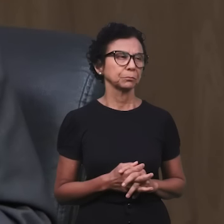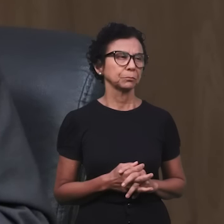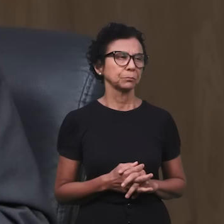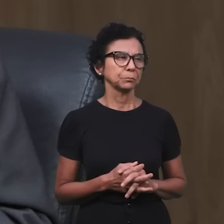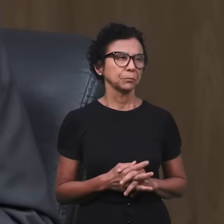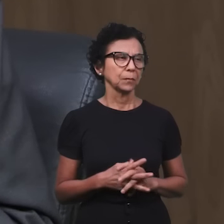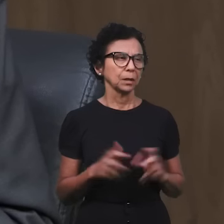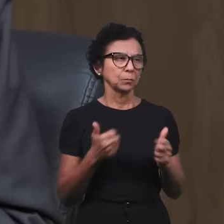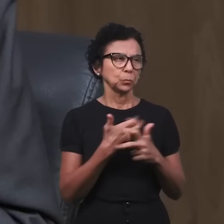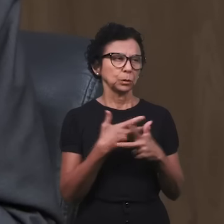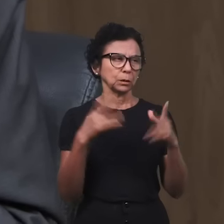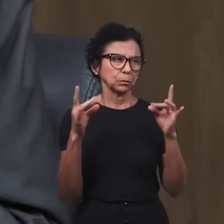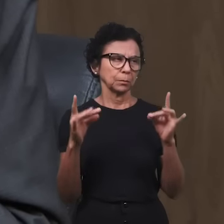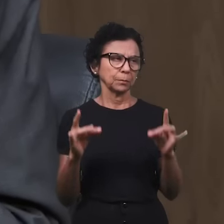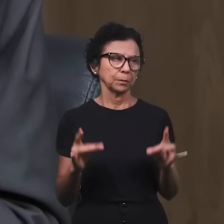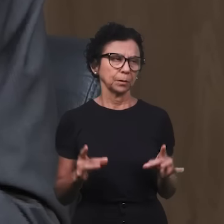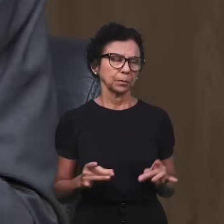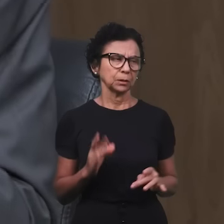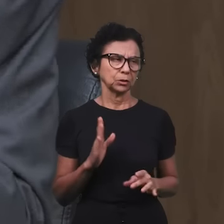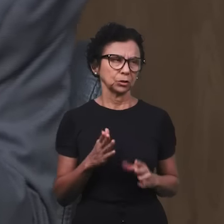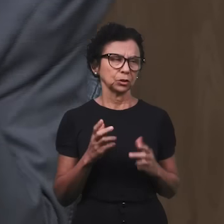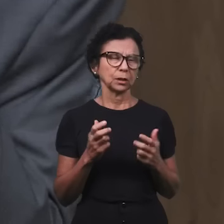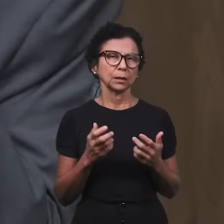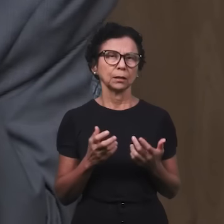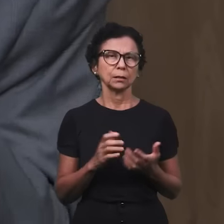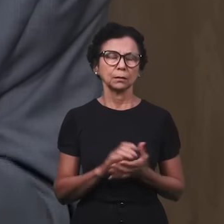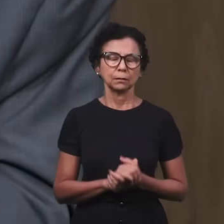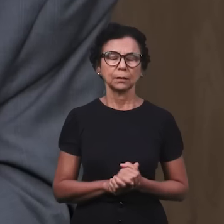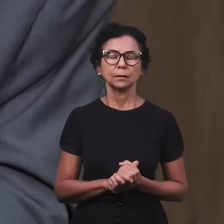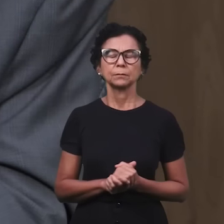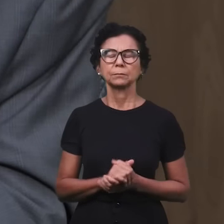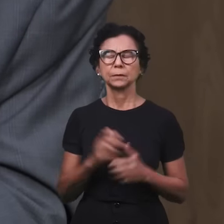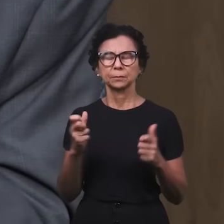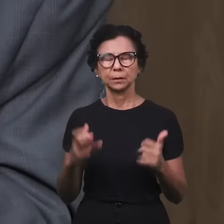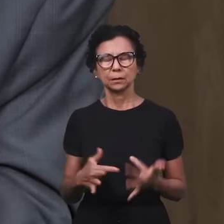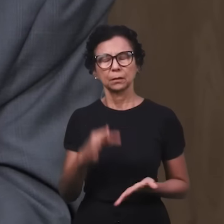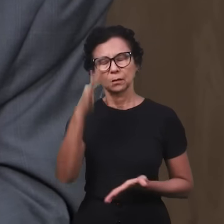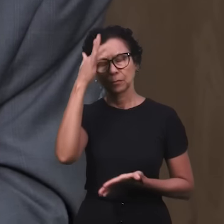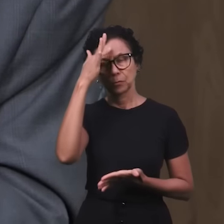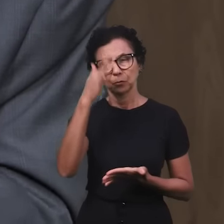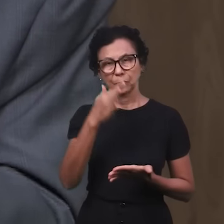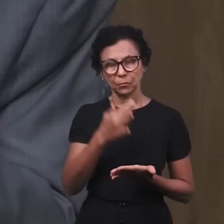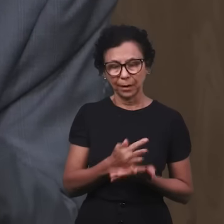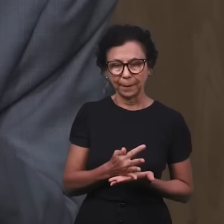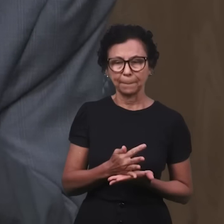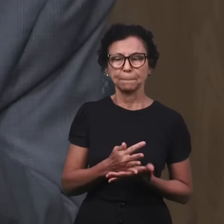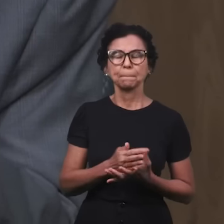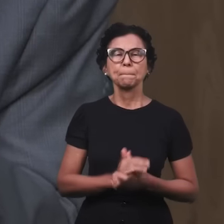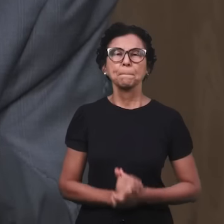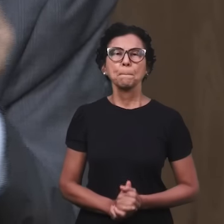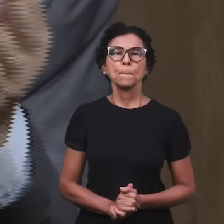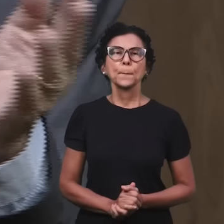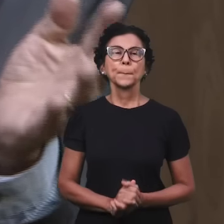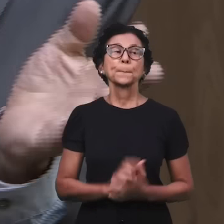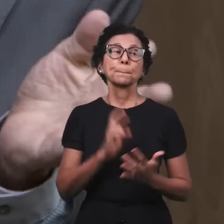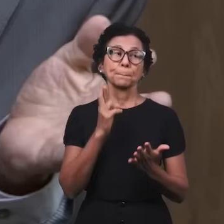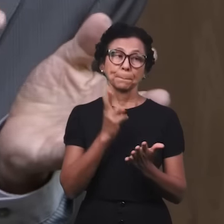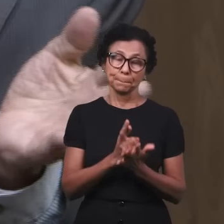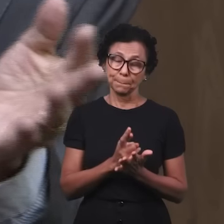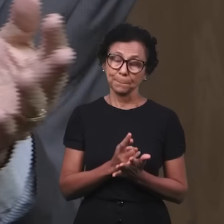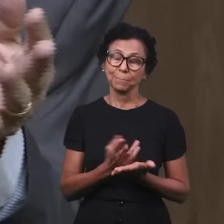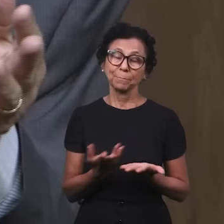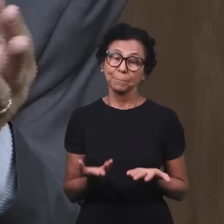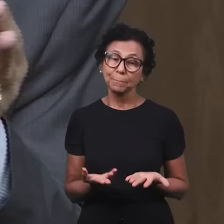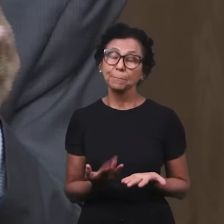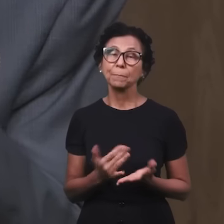já quase um programa e meio sobre fé, né? Quer dizer, isso e os resultados, né?